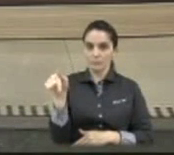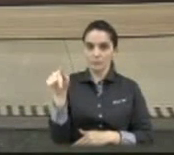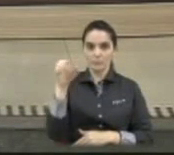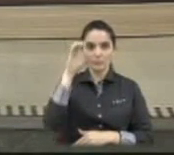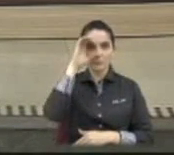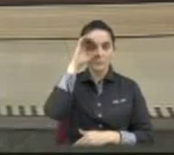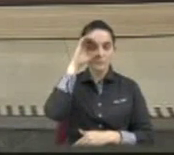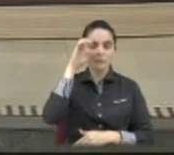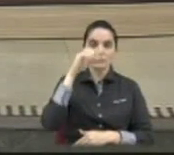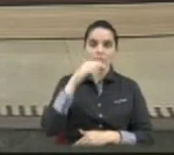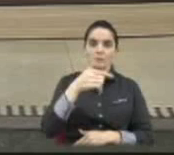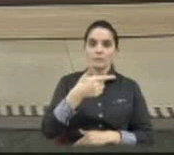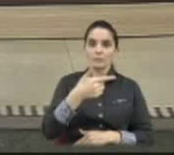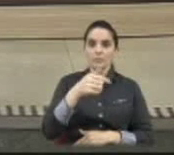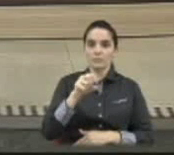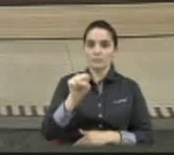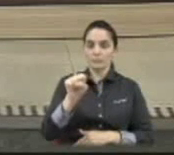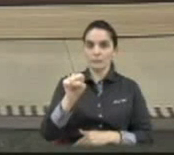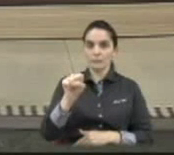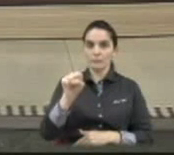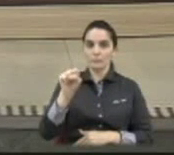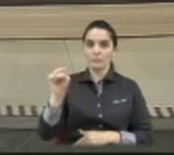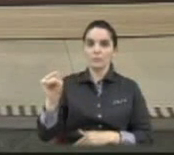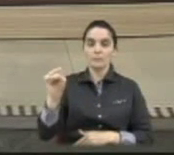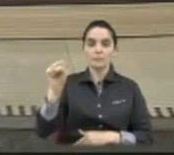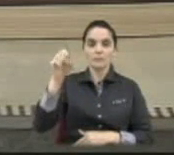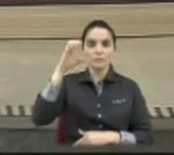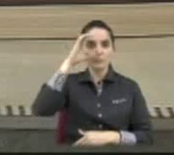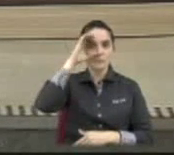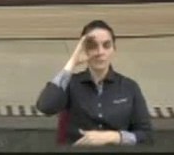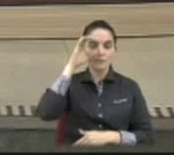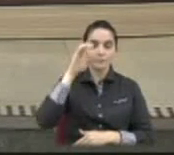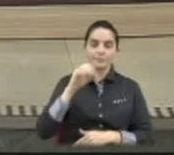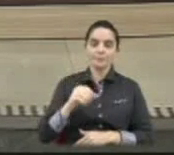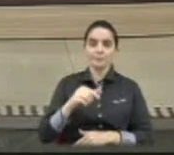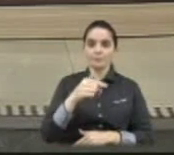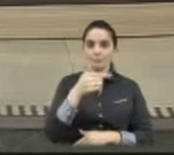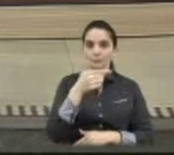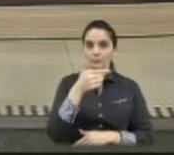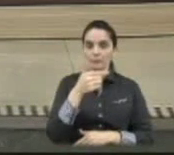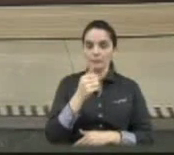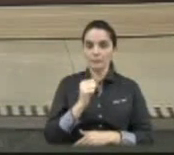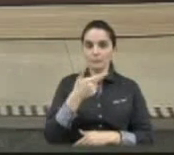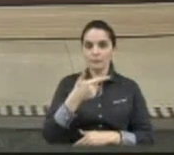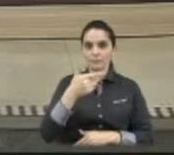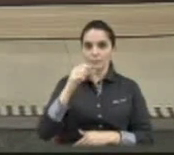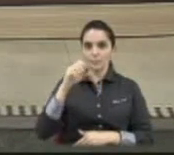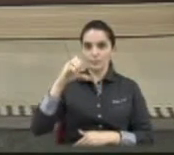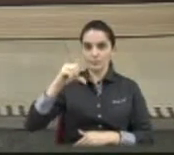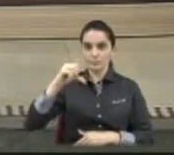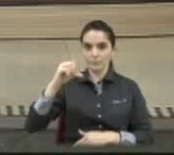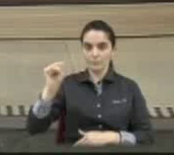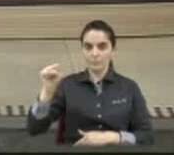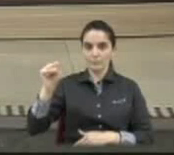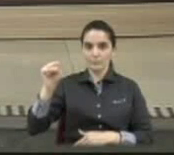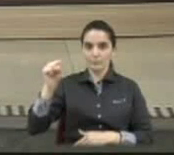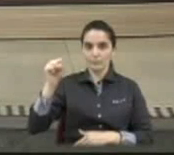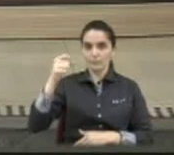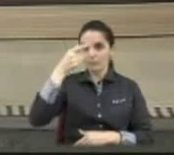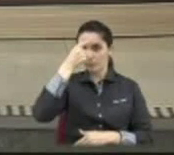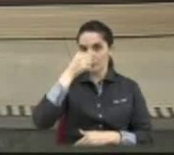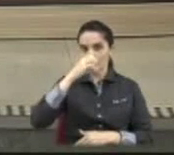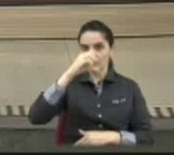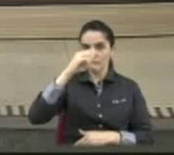do José Couto de Jesus, 288, do José Couto de Jesus, 291, Edivaldo Soares